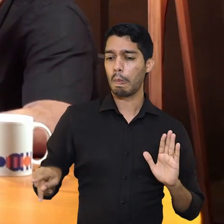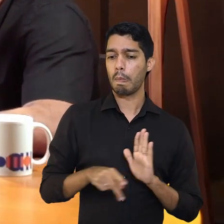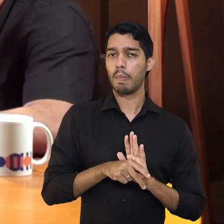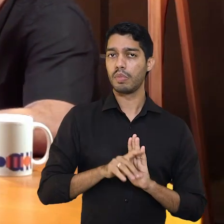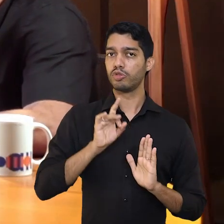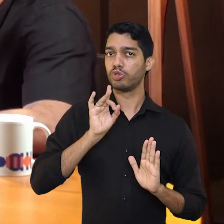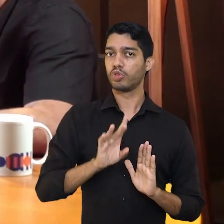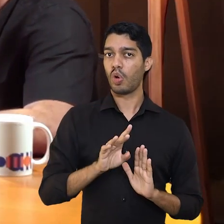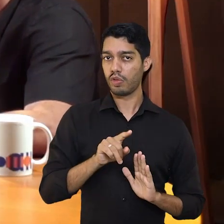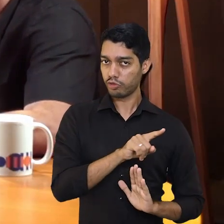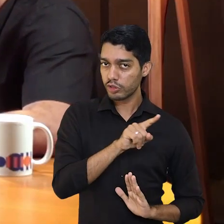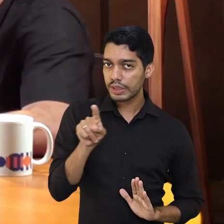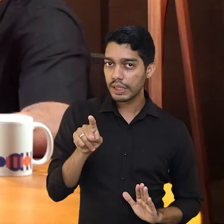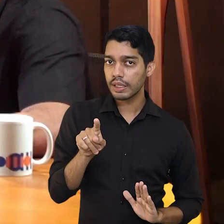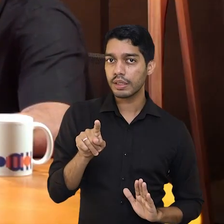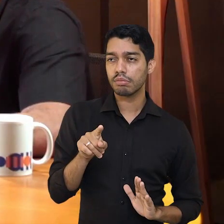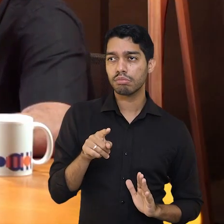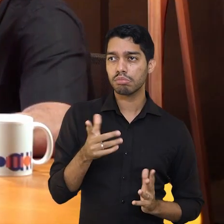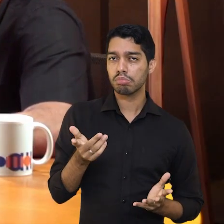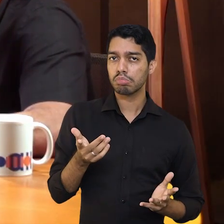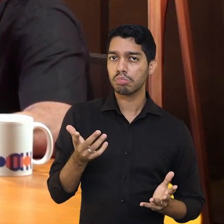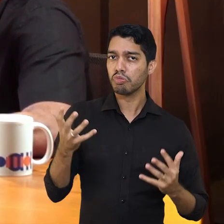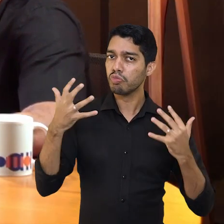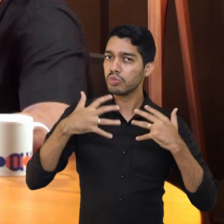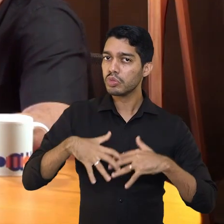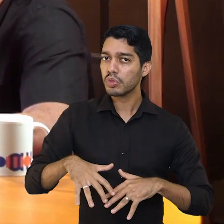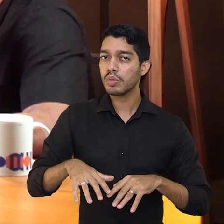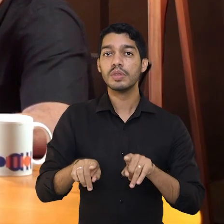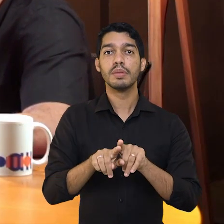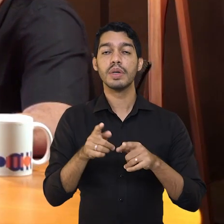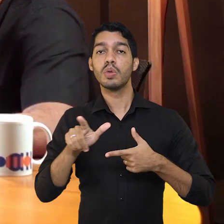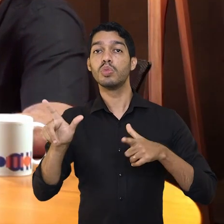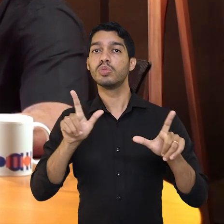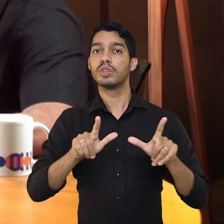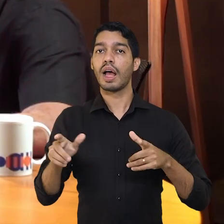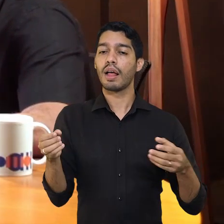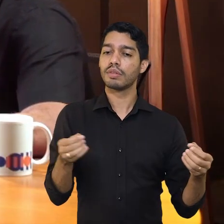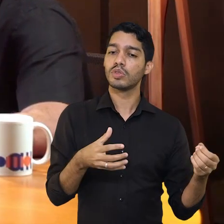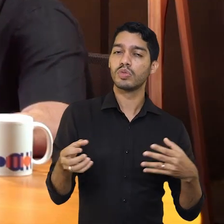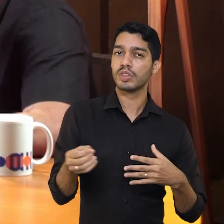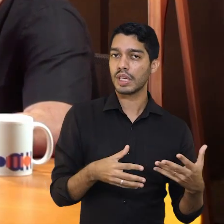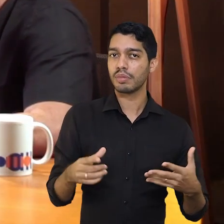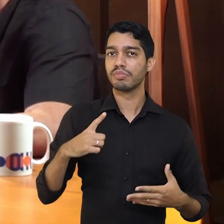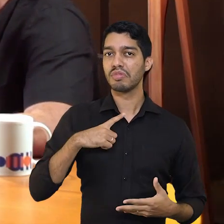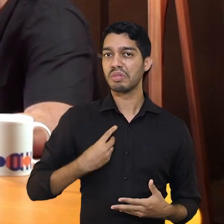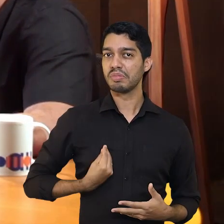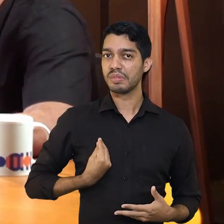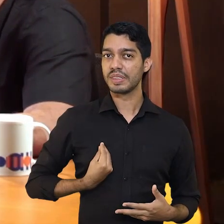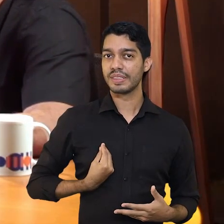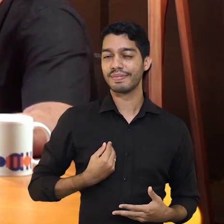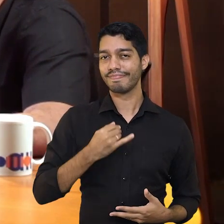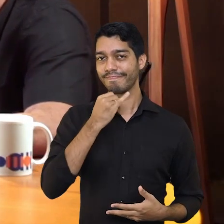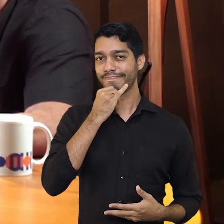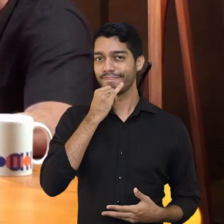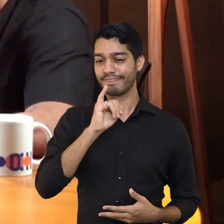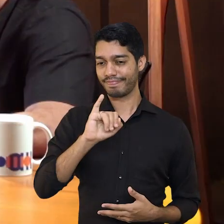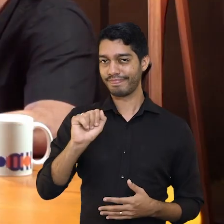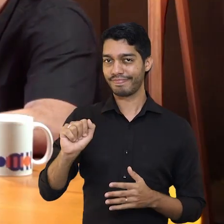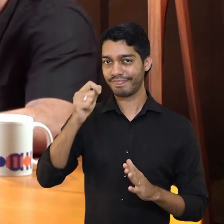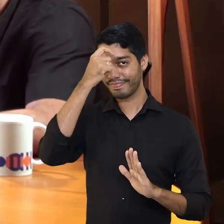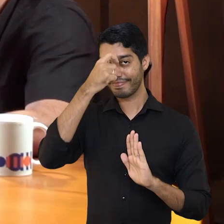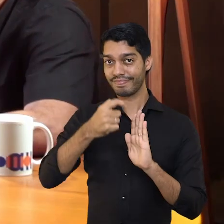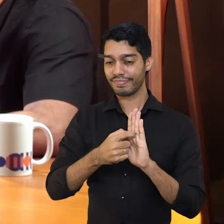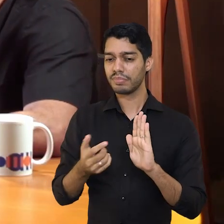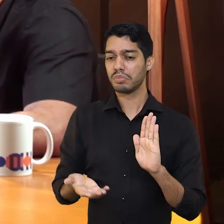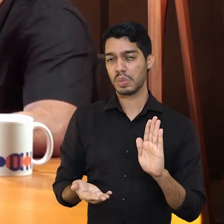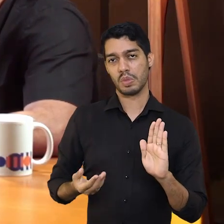isso, que isso é uma coisa particular assim do Elite? Como que funciona e que outros tipos de inovação acontecem, né? Que aí